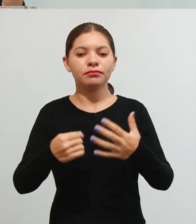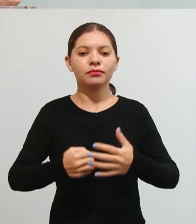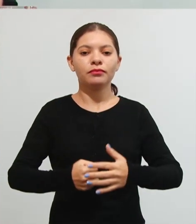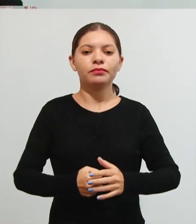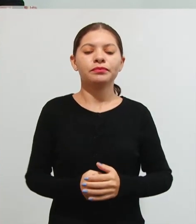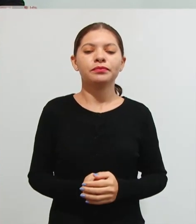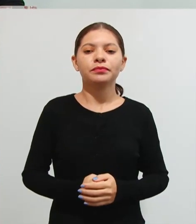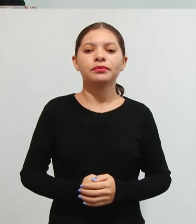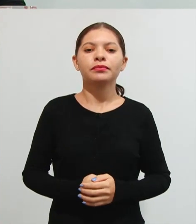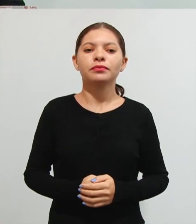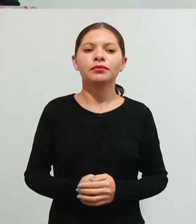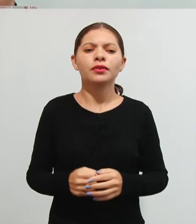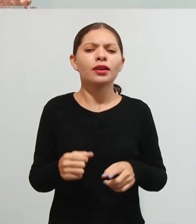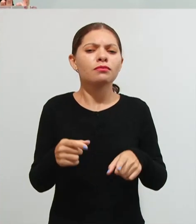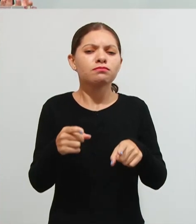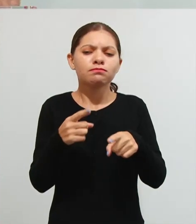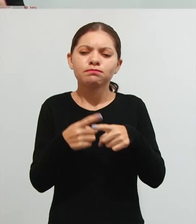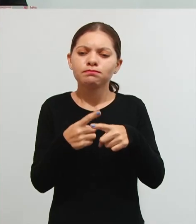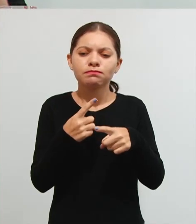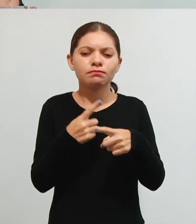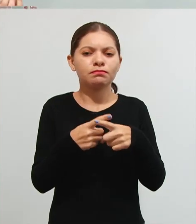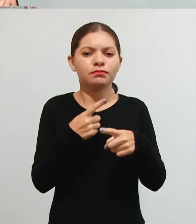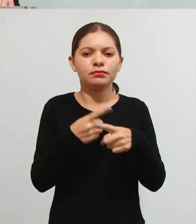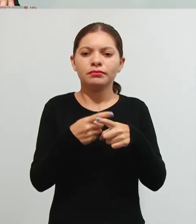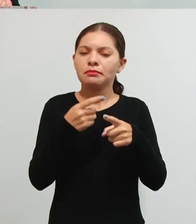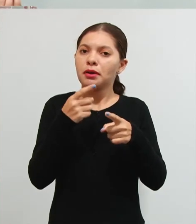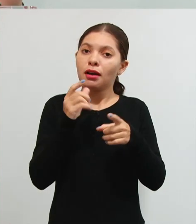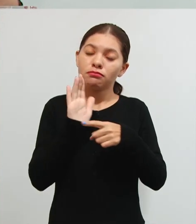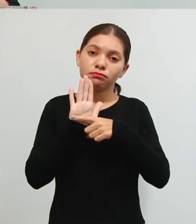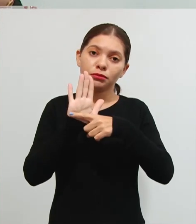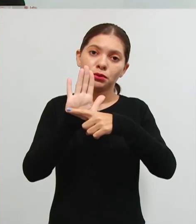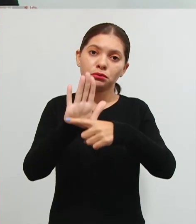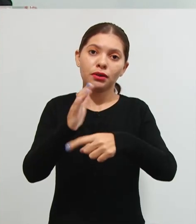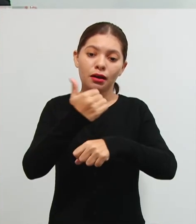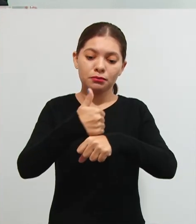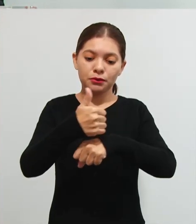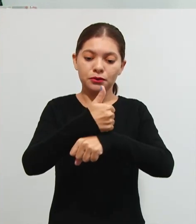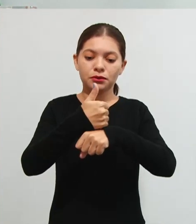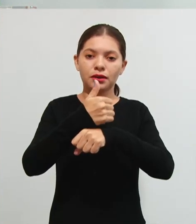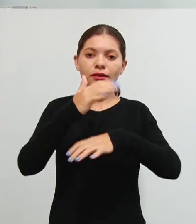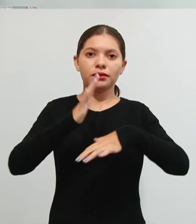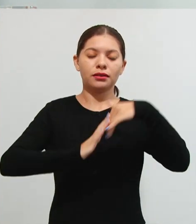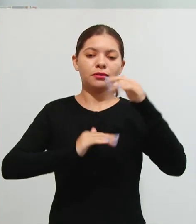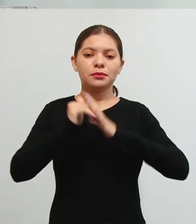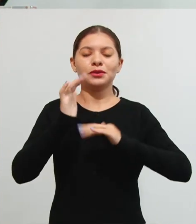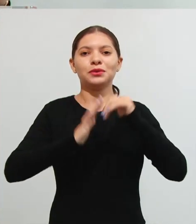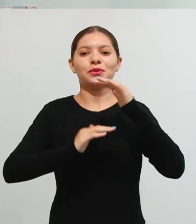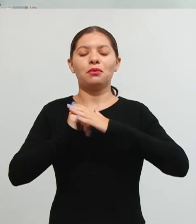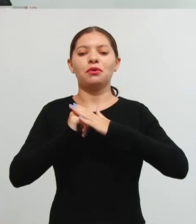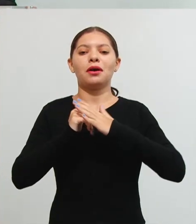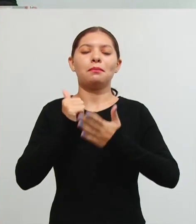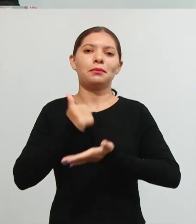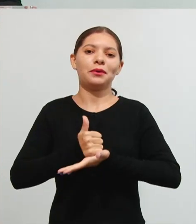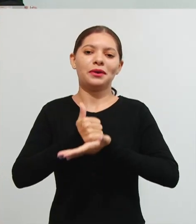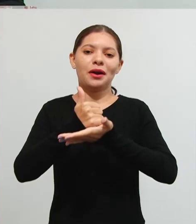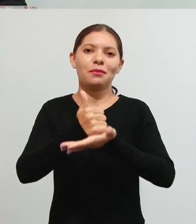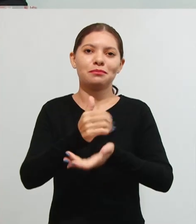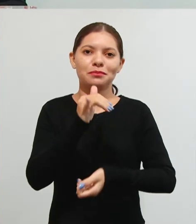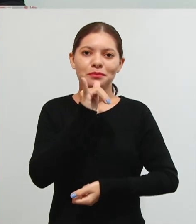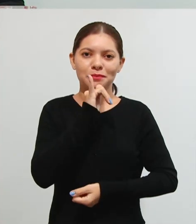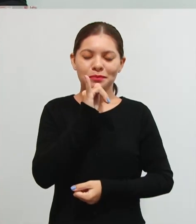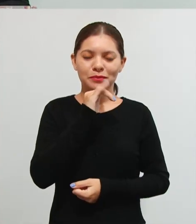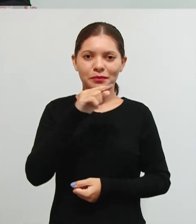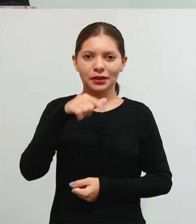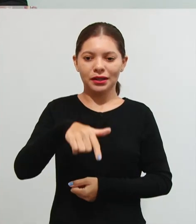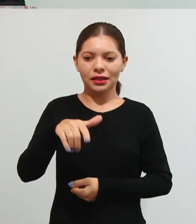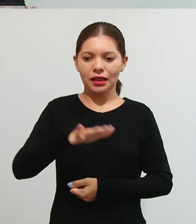ele traz isso? Para direcionar esses profissionais. Por exemplo, nós estamos aqui no campo da educação, e por